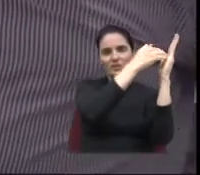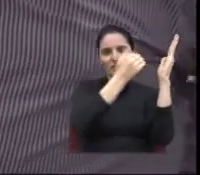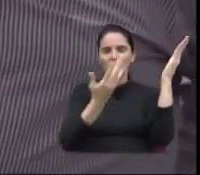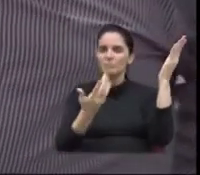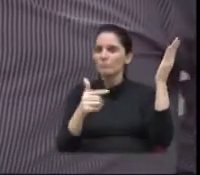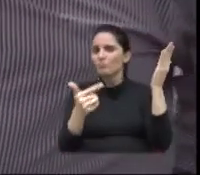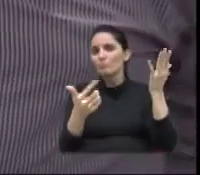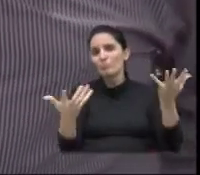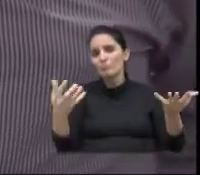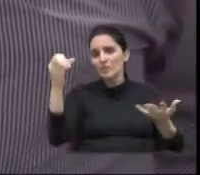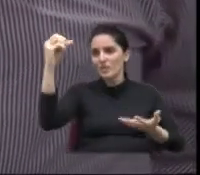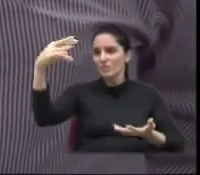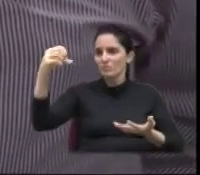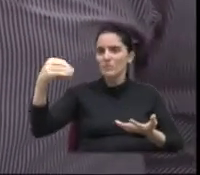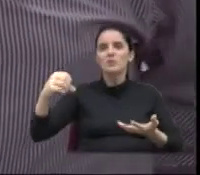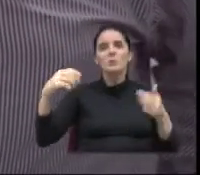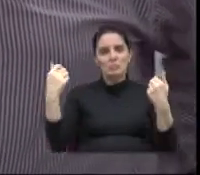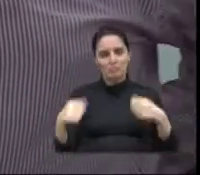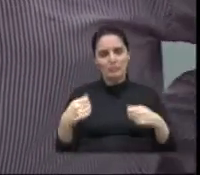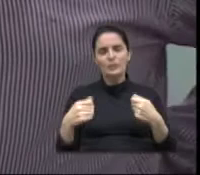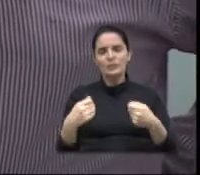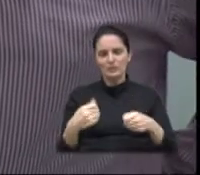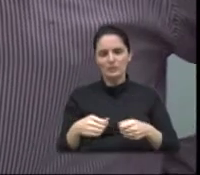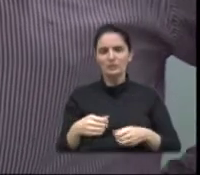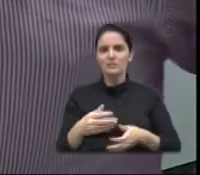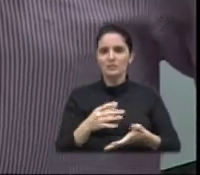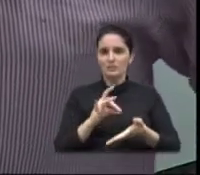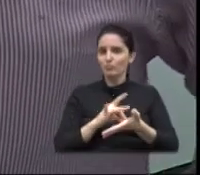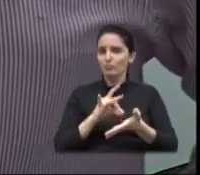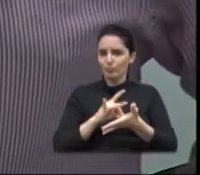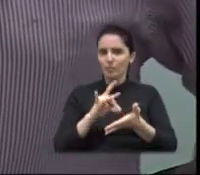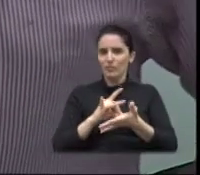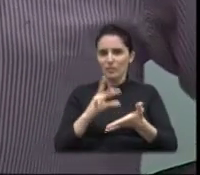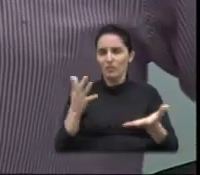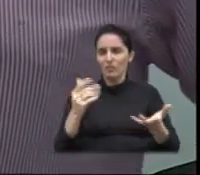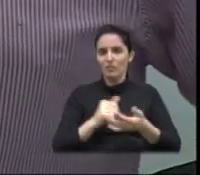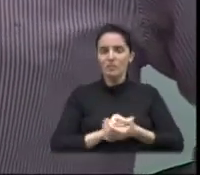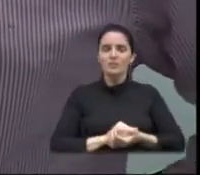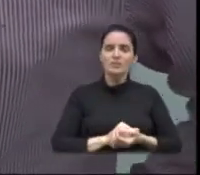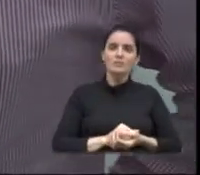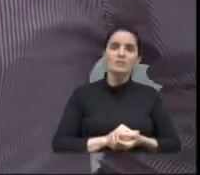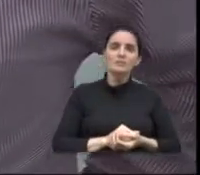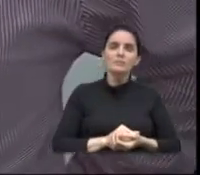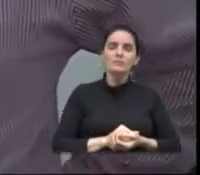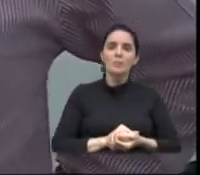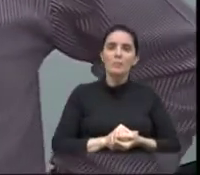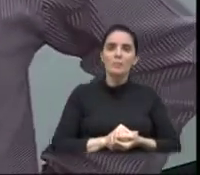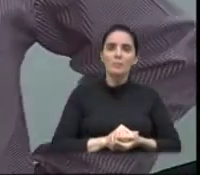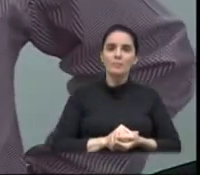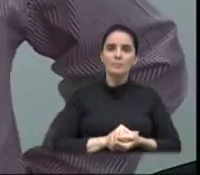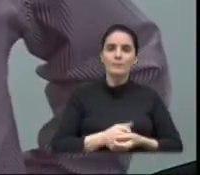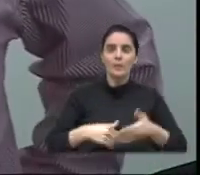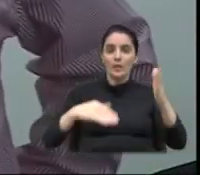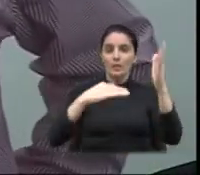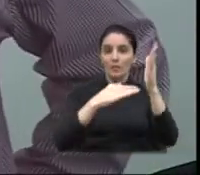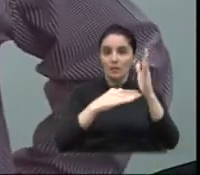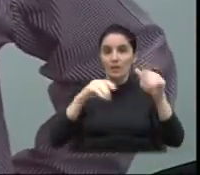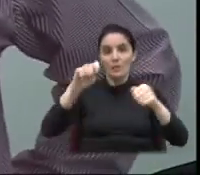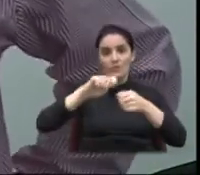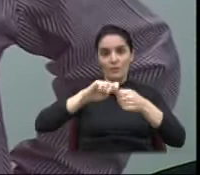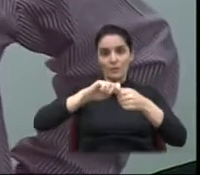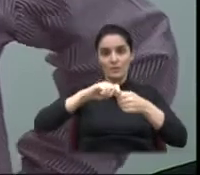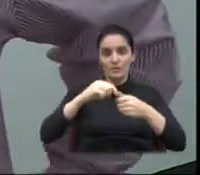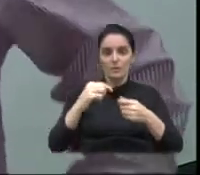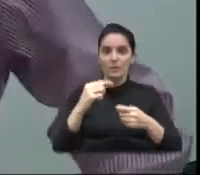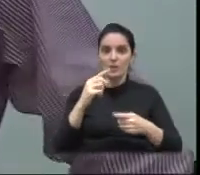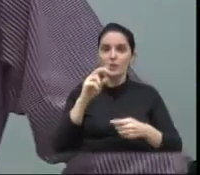Degan ali, carece realmente de uma medida dessa natureza, paliativa até que seja feita esse U, ou